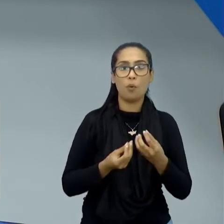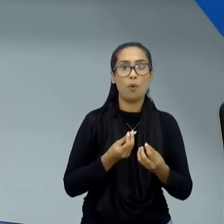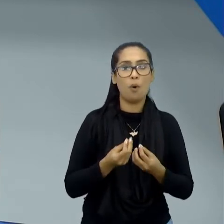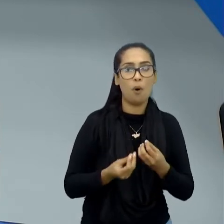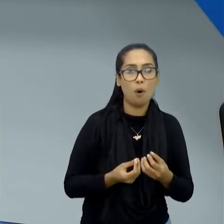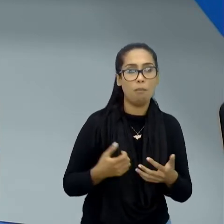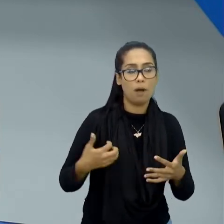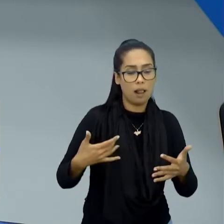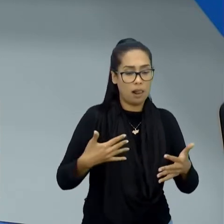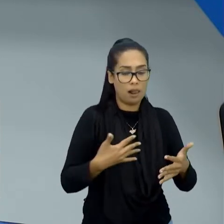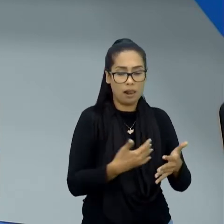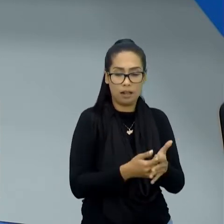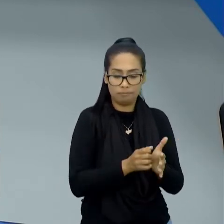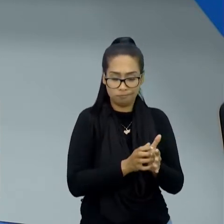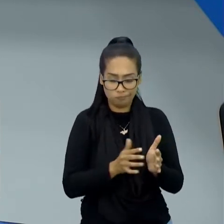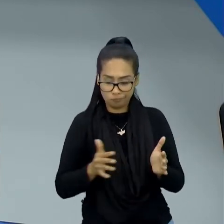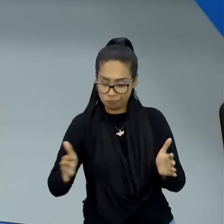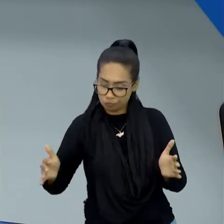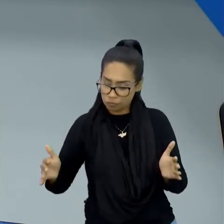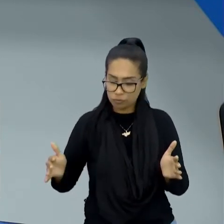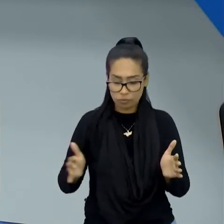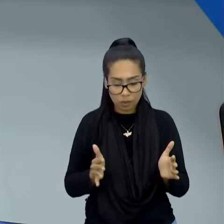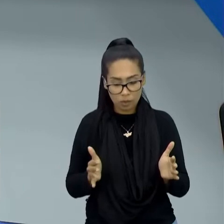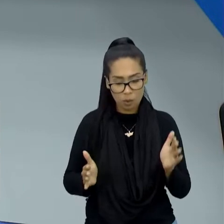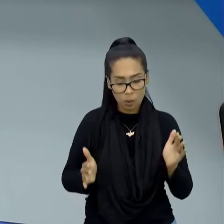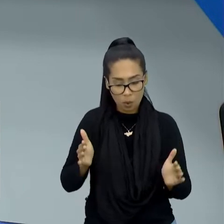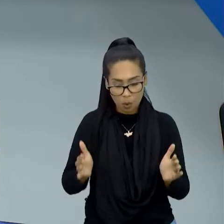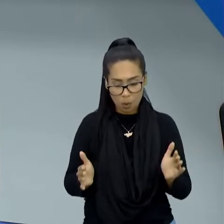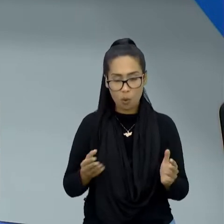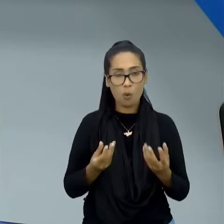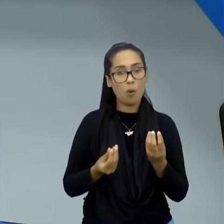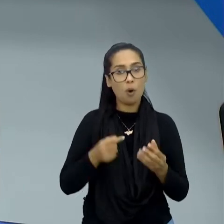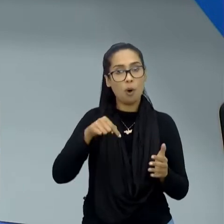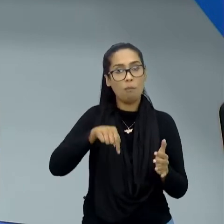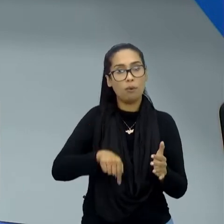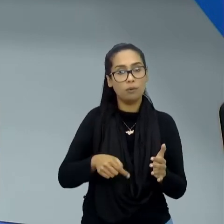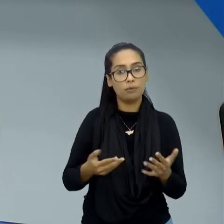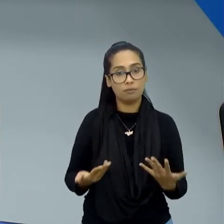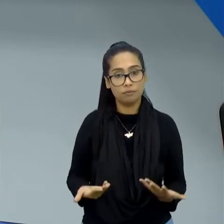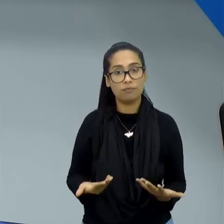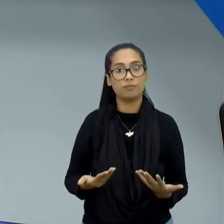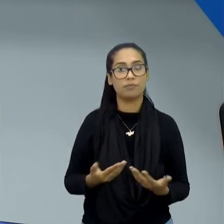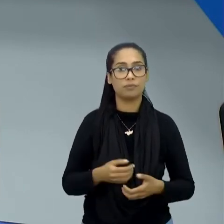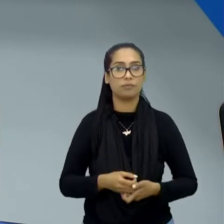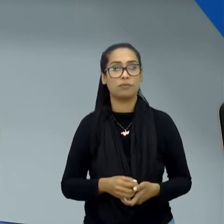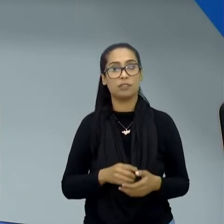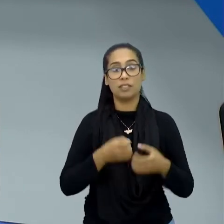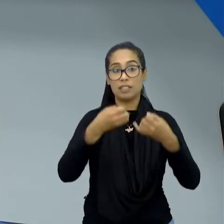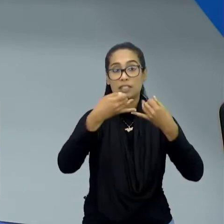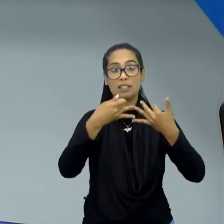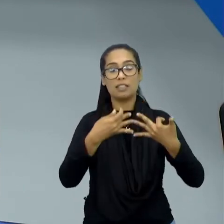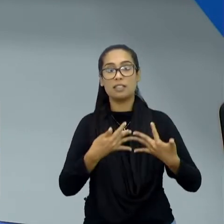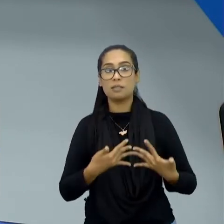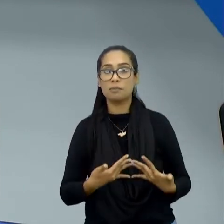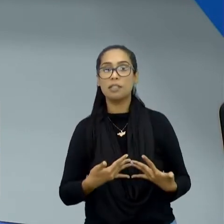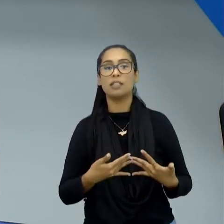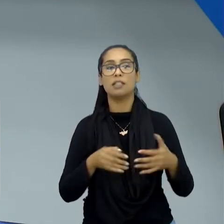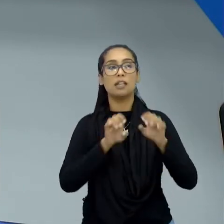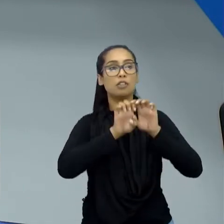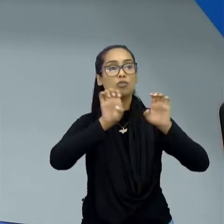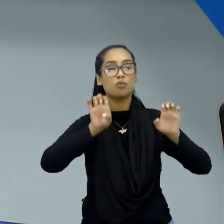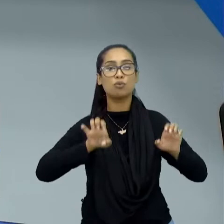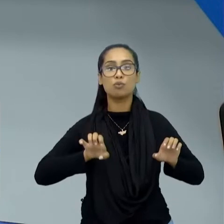para poder justificar, para poder alicerçar, para poder descrever a forma como você construiu